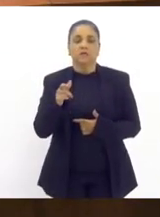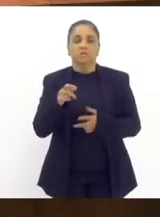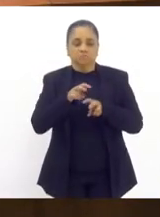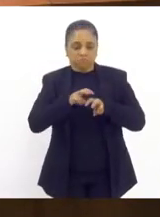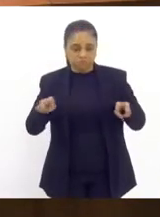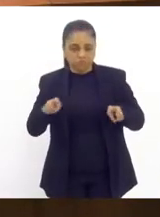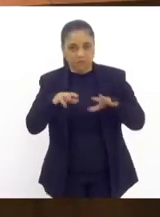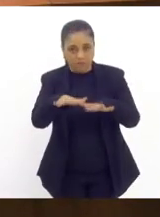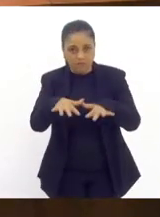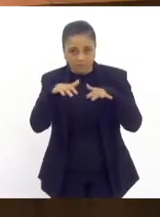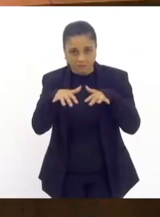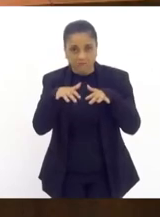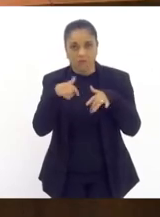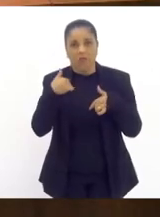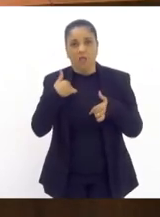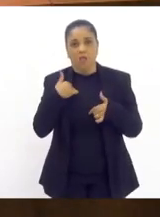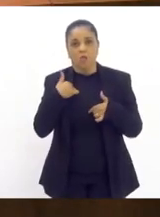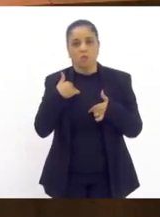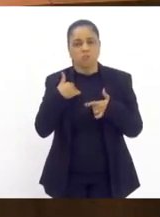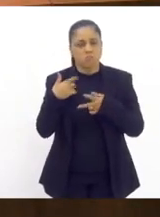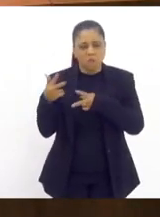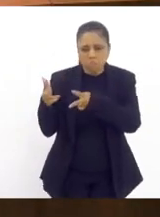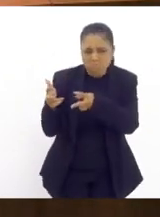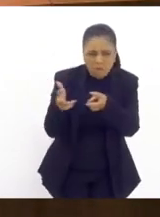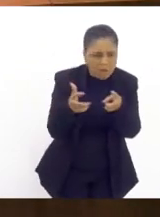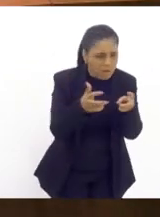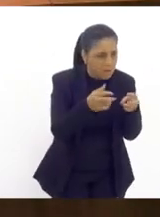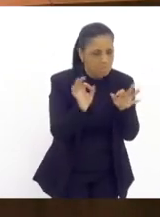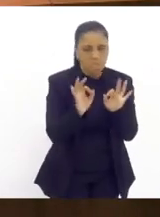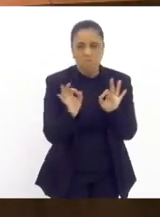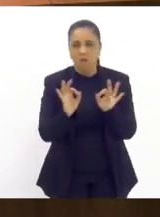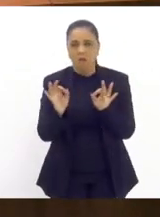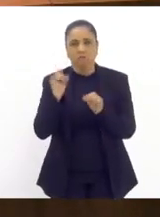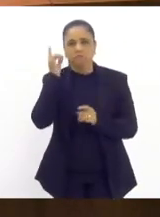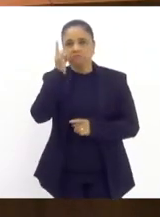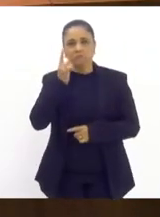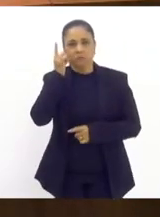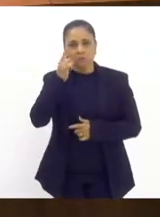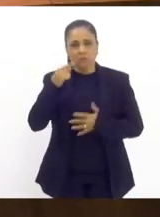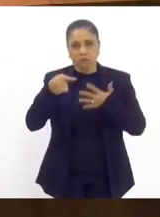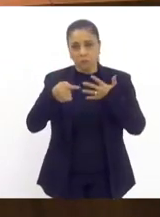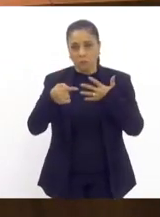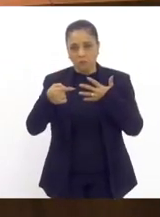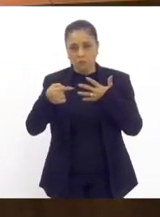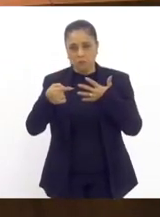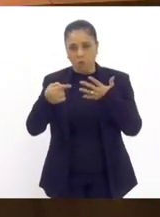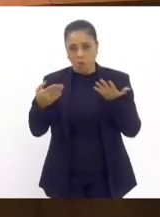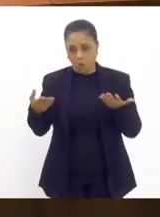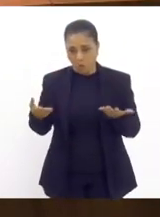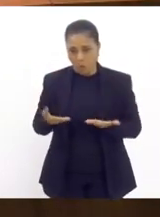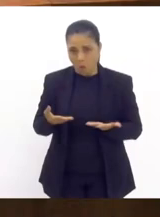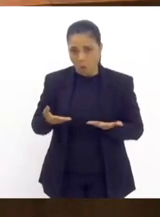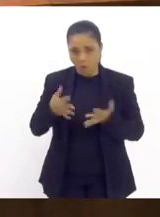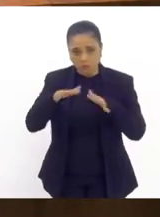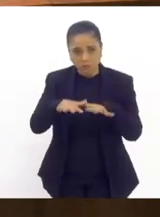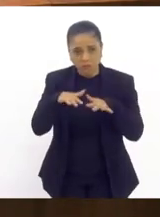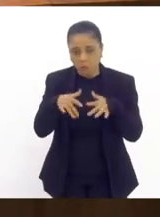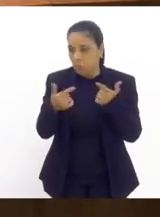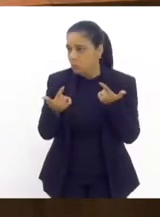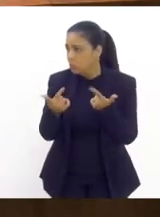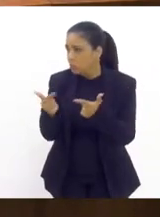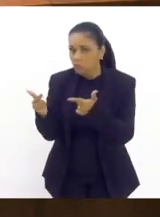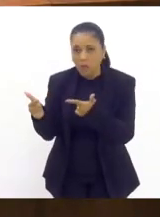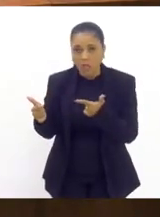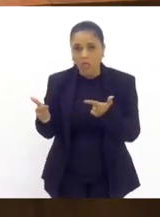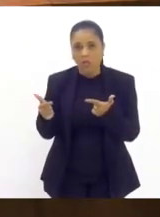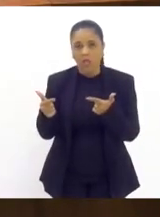não não percebo a presença nenhum de nenhum deputado do PSOL na sessão de hoje mas eu